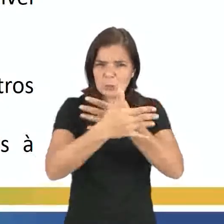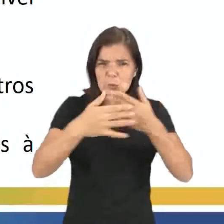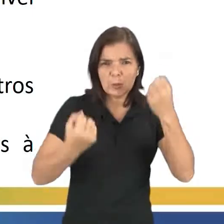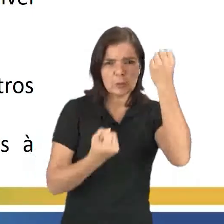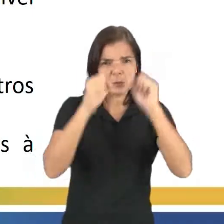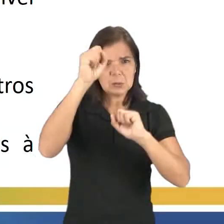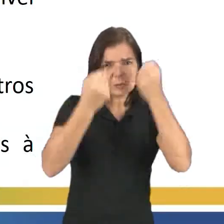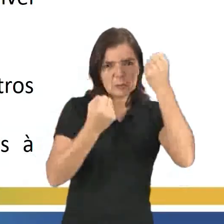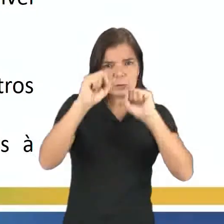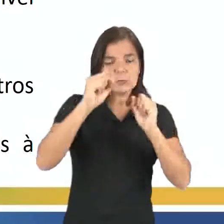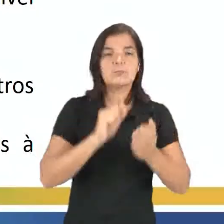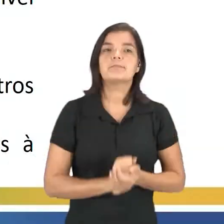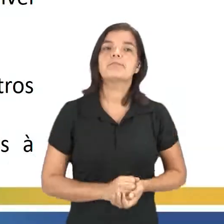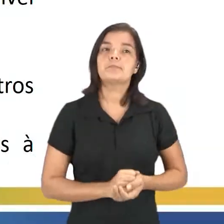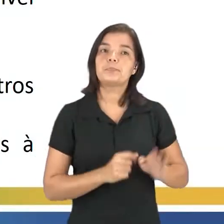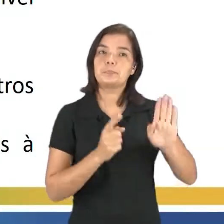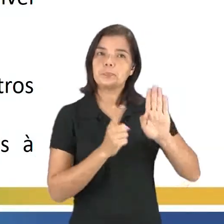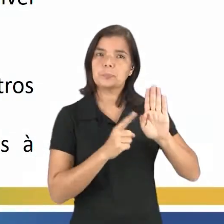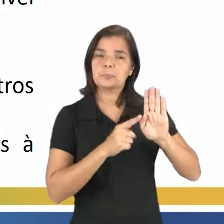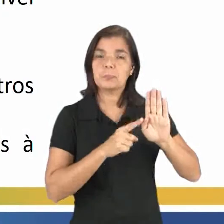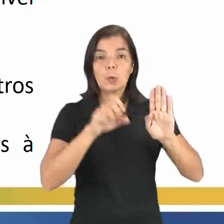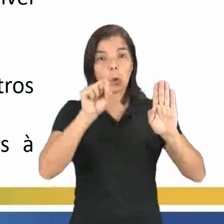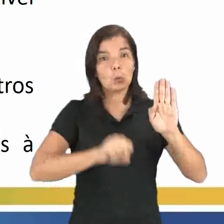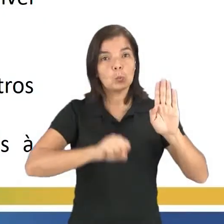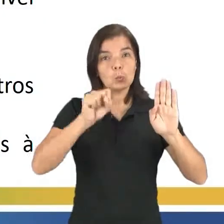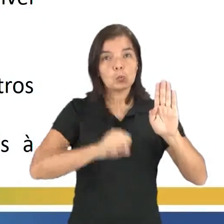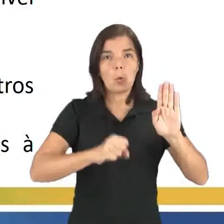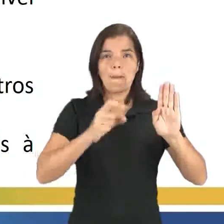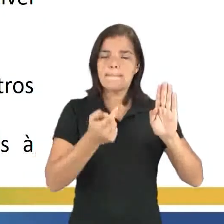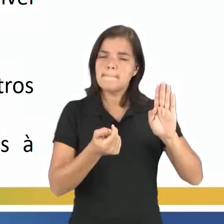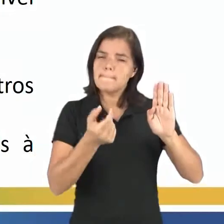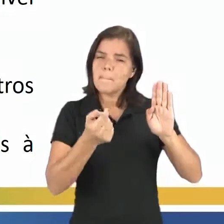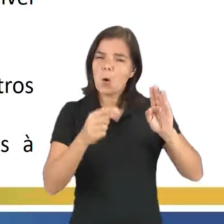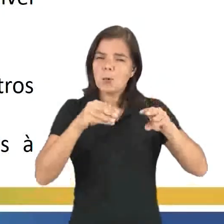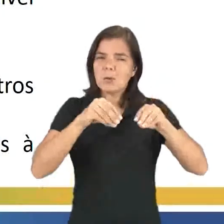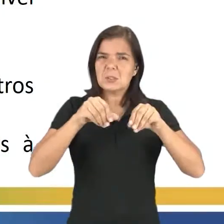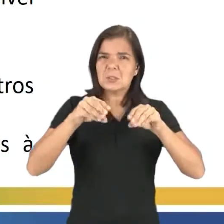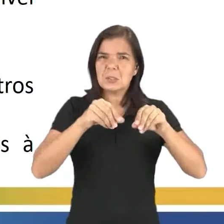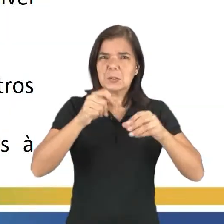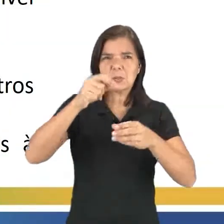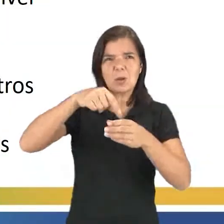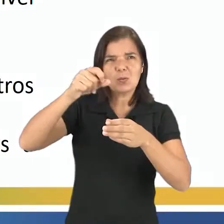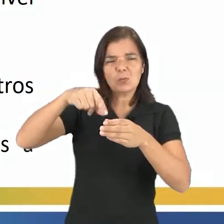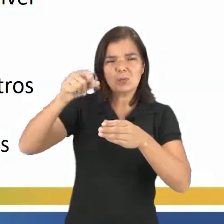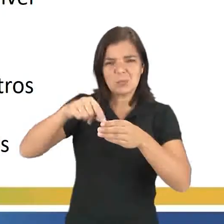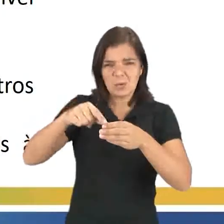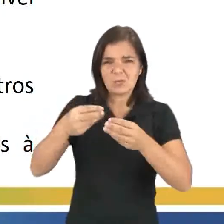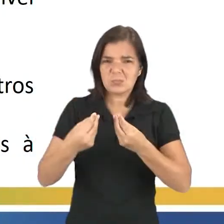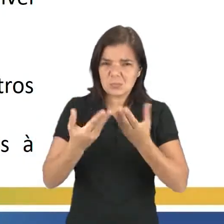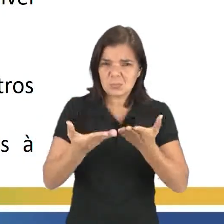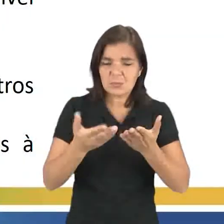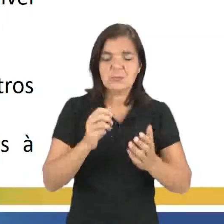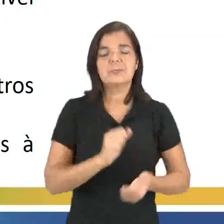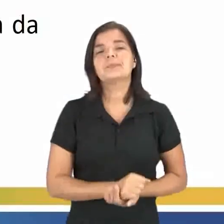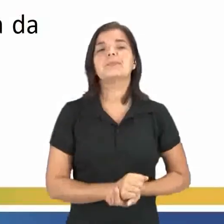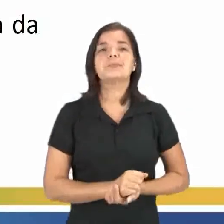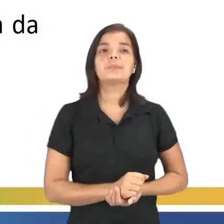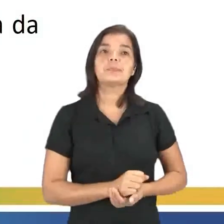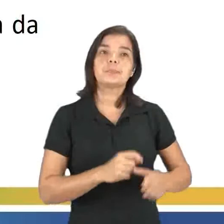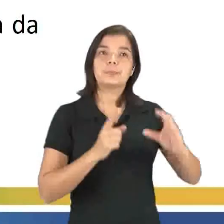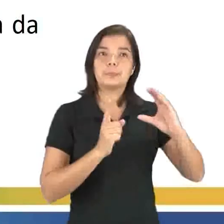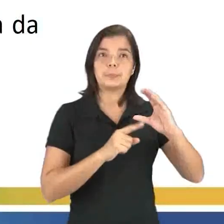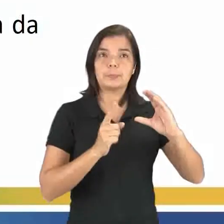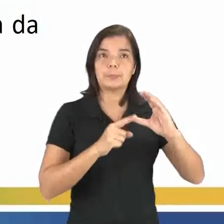grandes centros industriais do país? Será que é na região sul, com poucas terras agricultáveis à